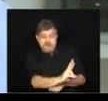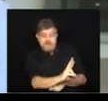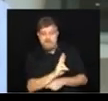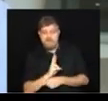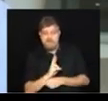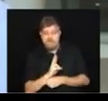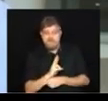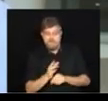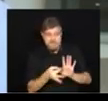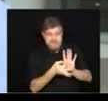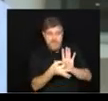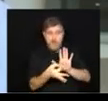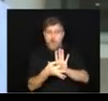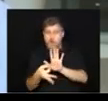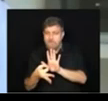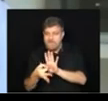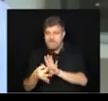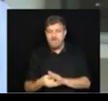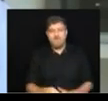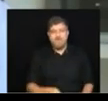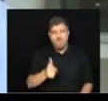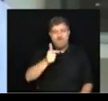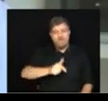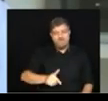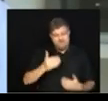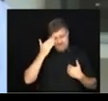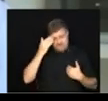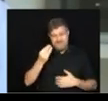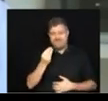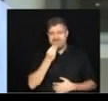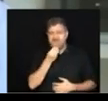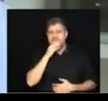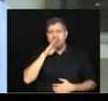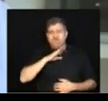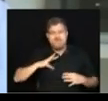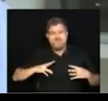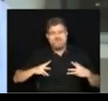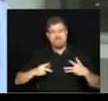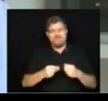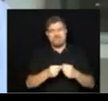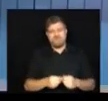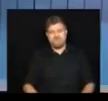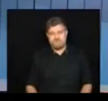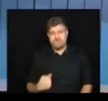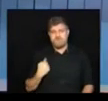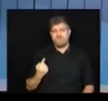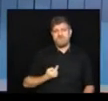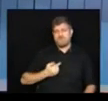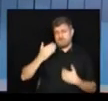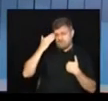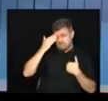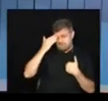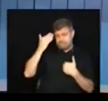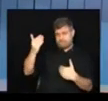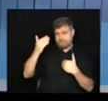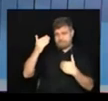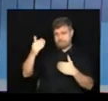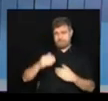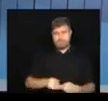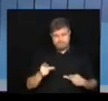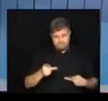seus comentários. Mais uma vez, muito obrigado pela oportunidade e uma boa tarde a todos. Nós é que agradecemos o